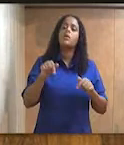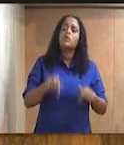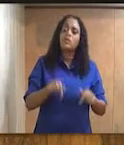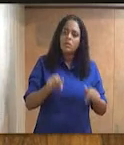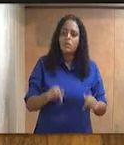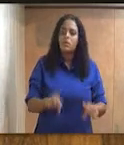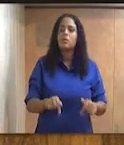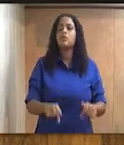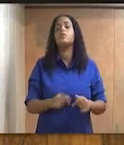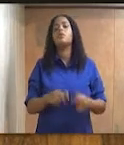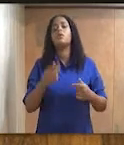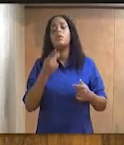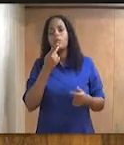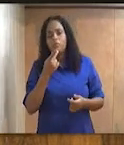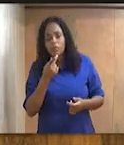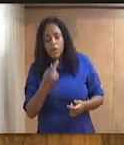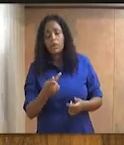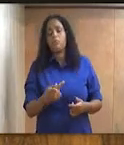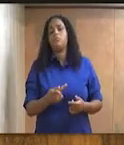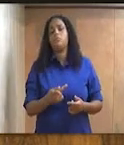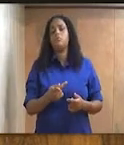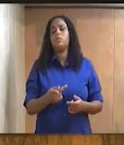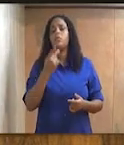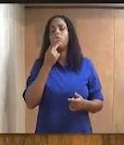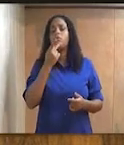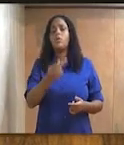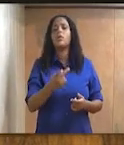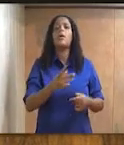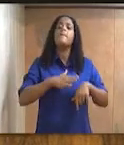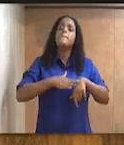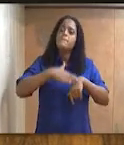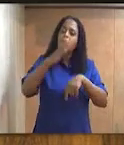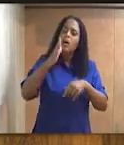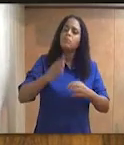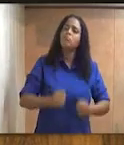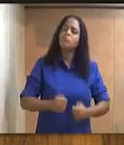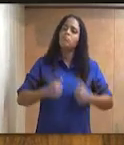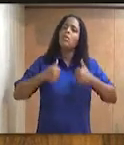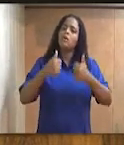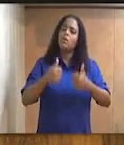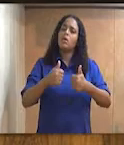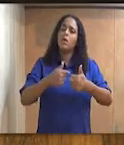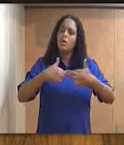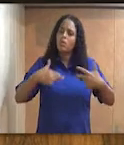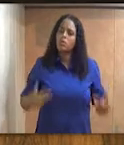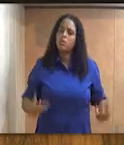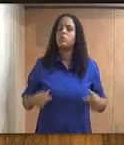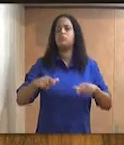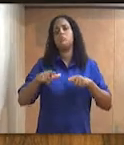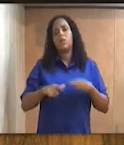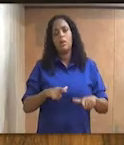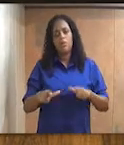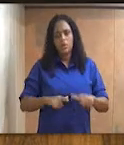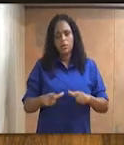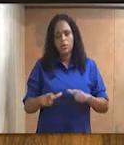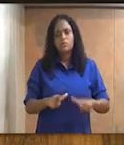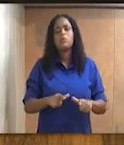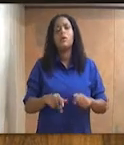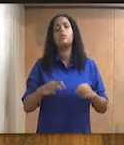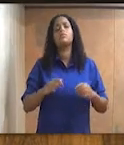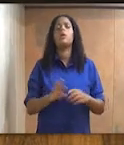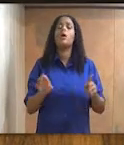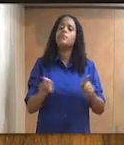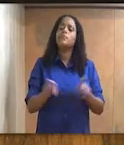seu legítimo direito de reivindicar por mais melhorias de condições de trabalho, o que